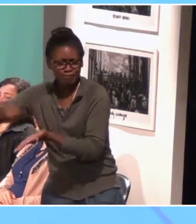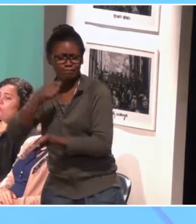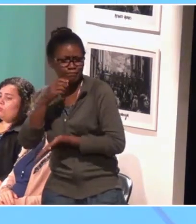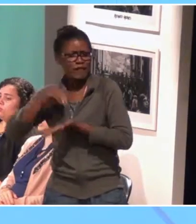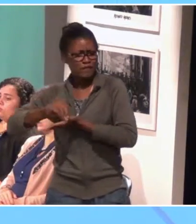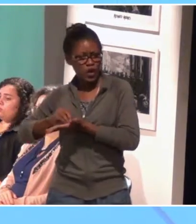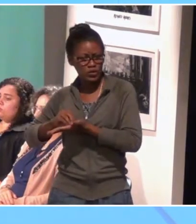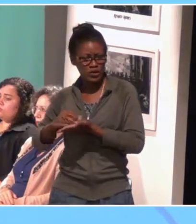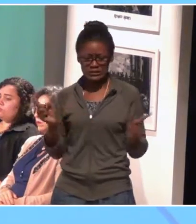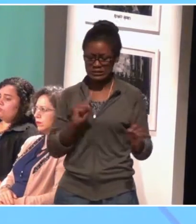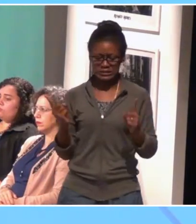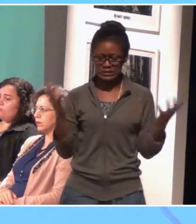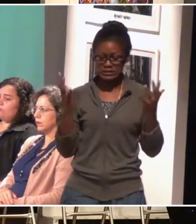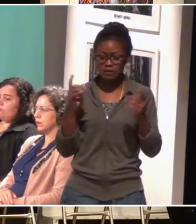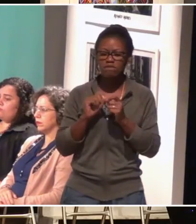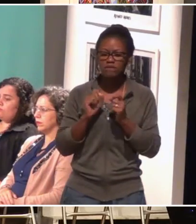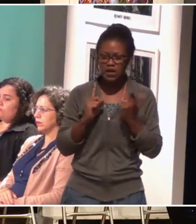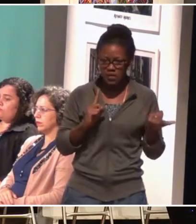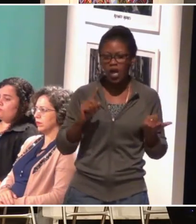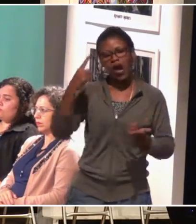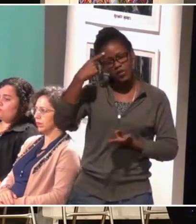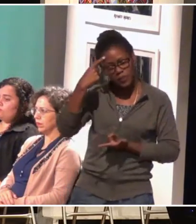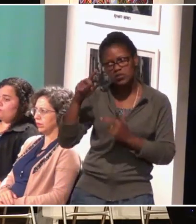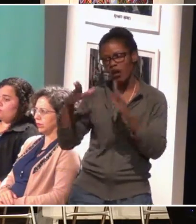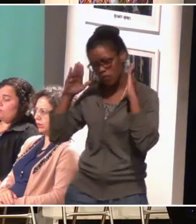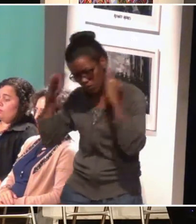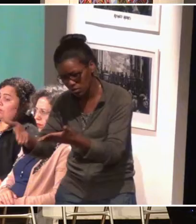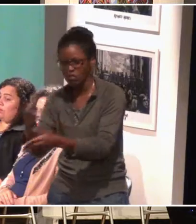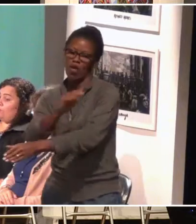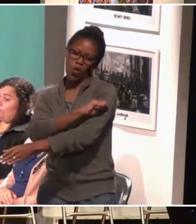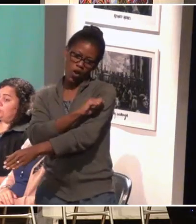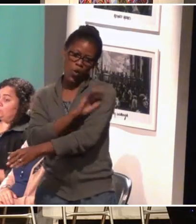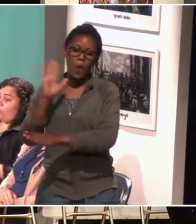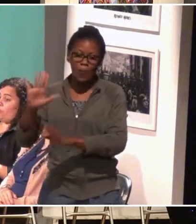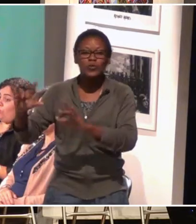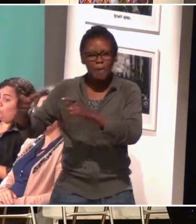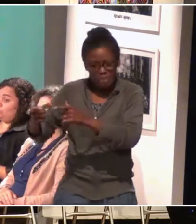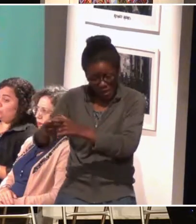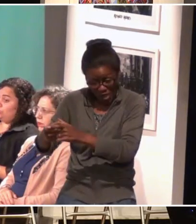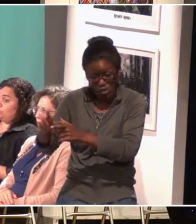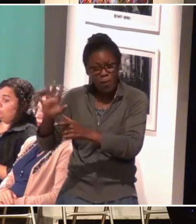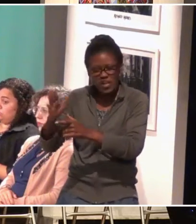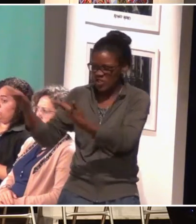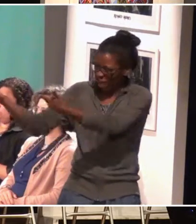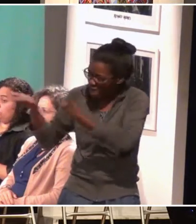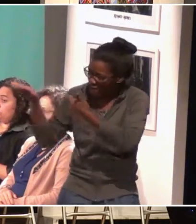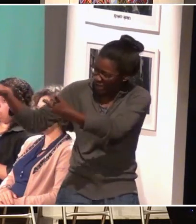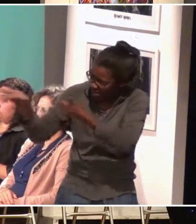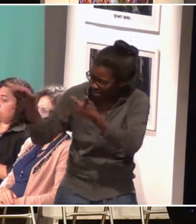Vamos trazer esses alunos aqui. Porém, está um público pequeno, muito tímido, mas a gente está trazendo